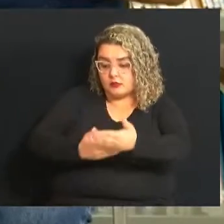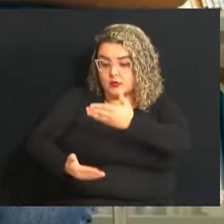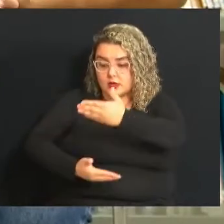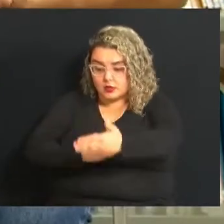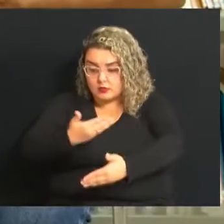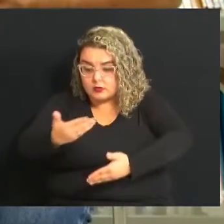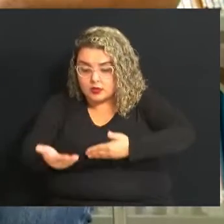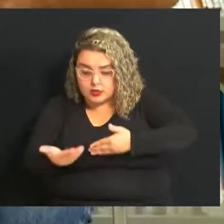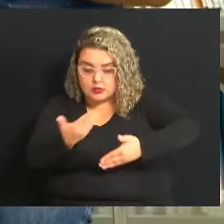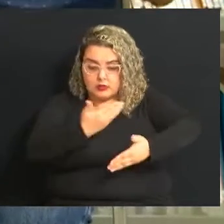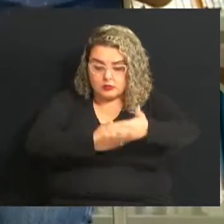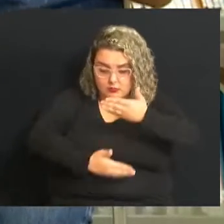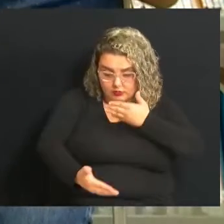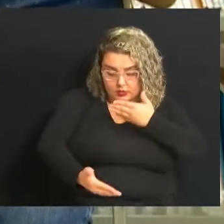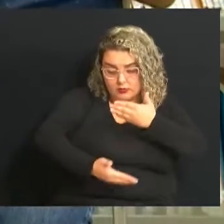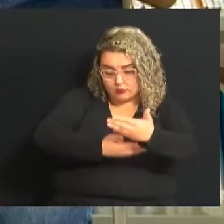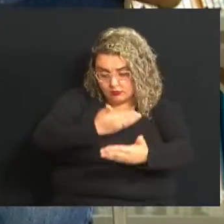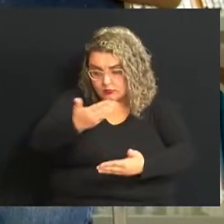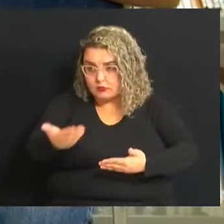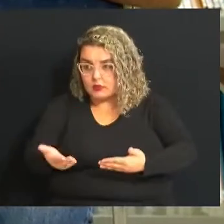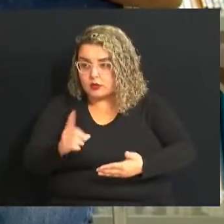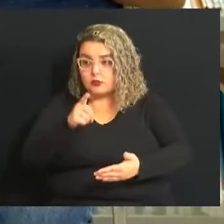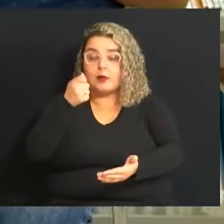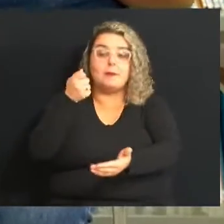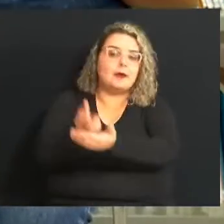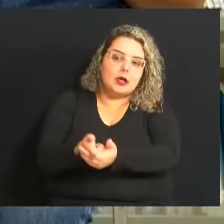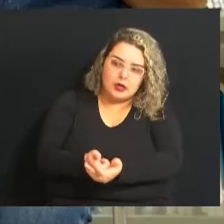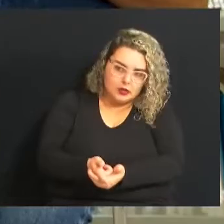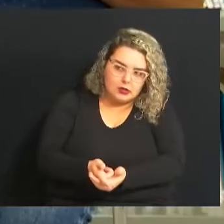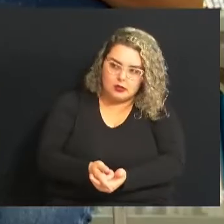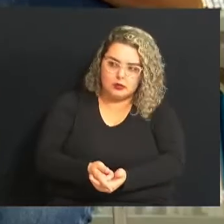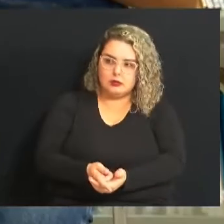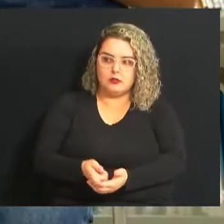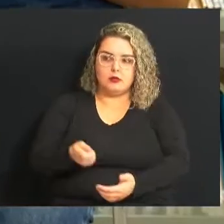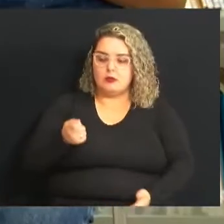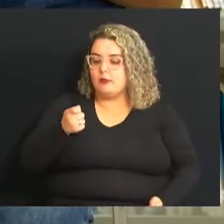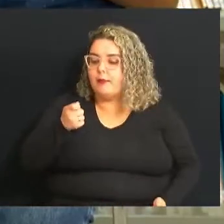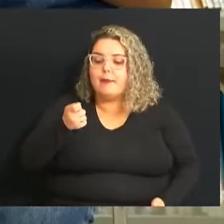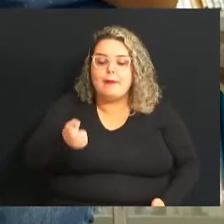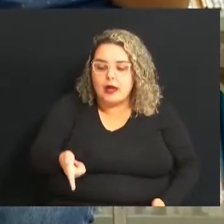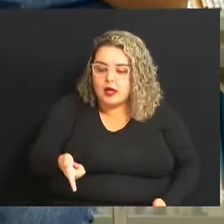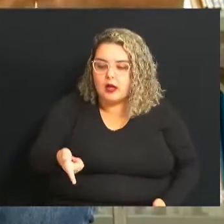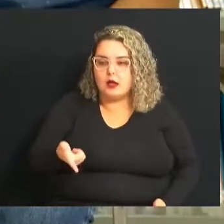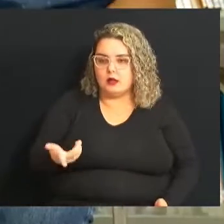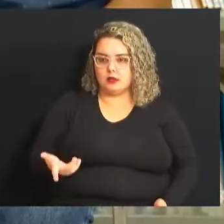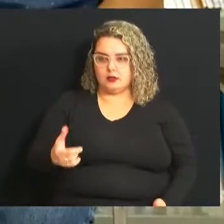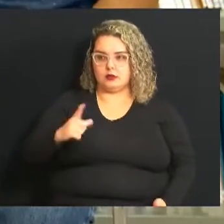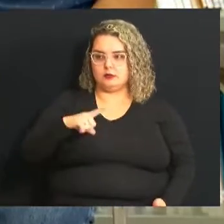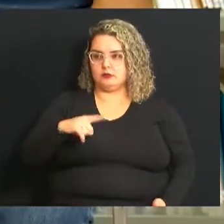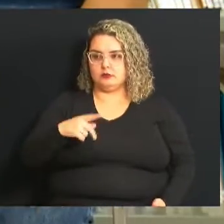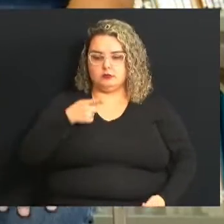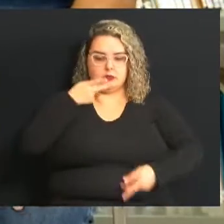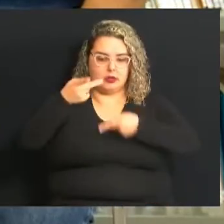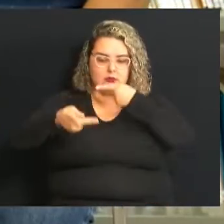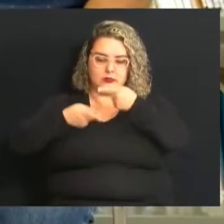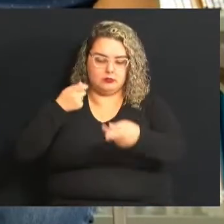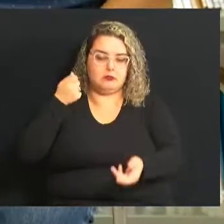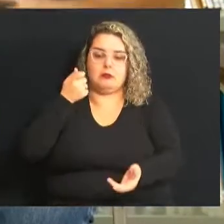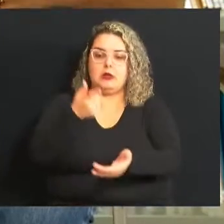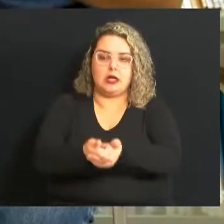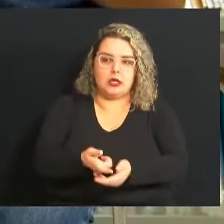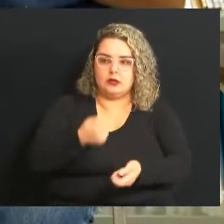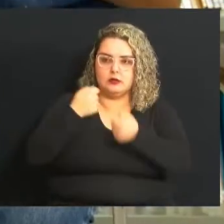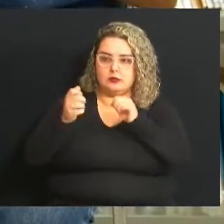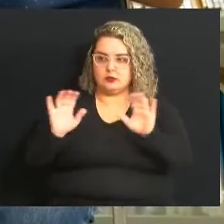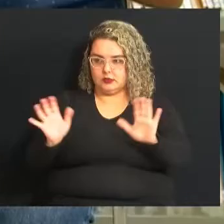que existe uma troca. Não é pagamento, né? Não é pagar para ter um depoimento, para pagar para ter uma entrevista, não é